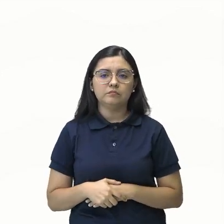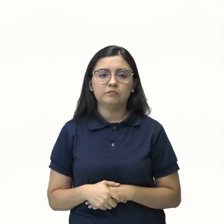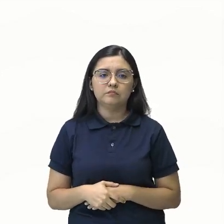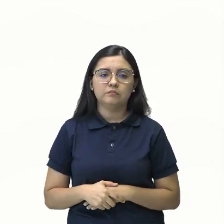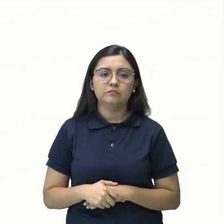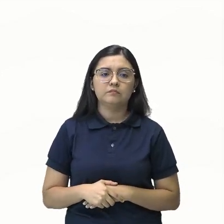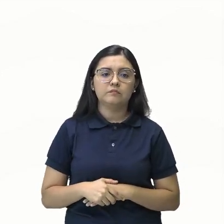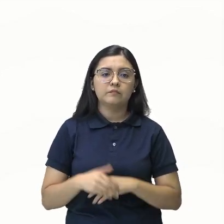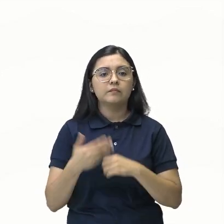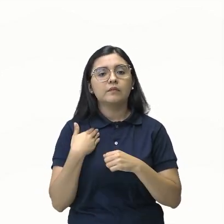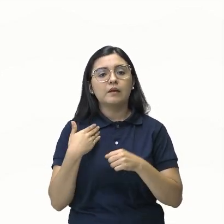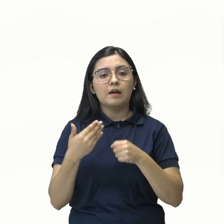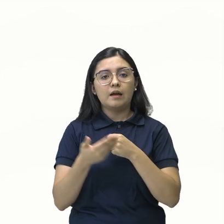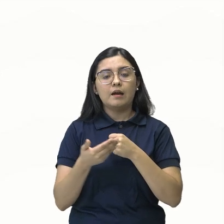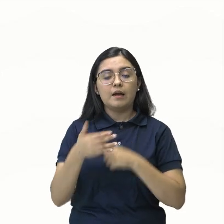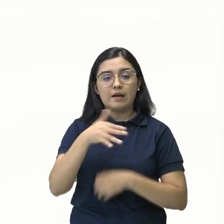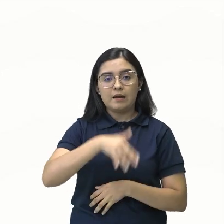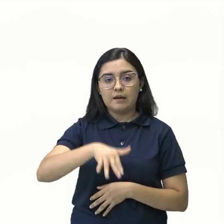área da base